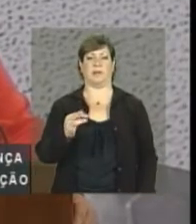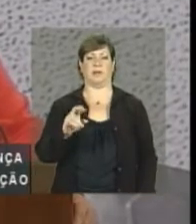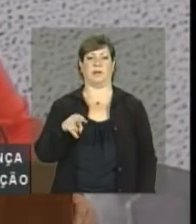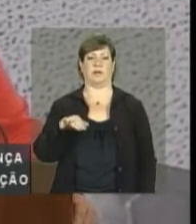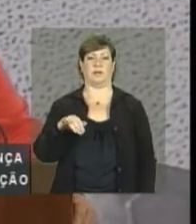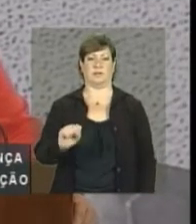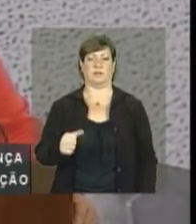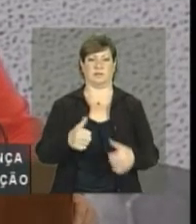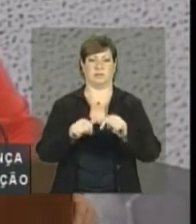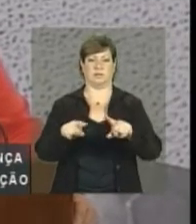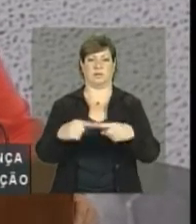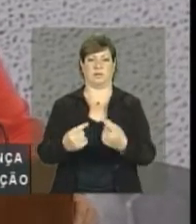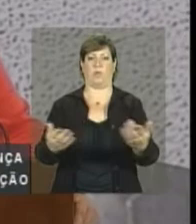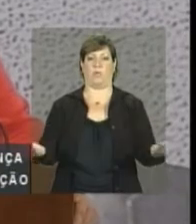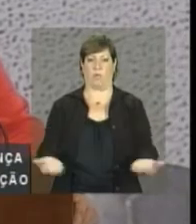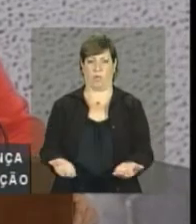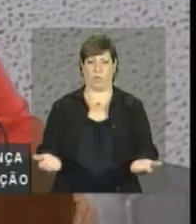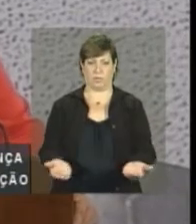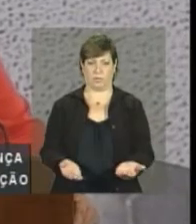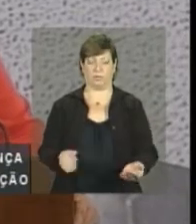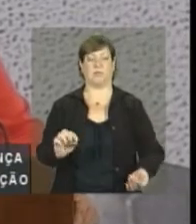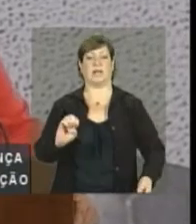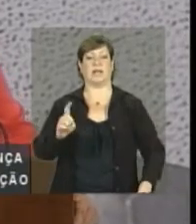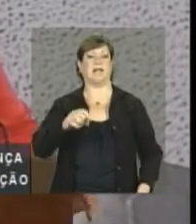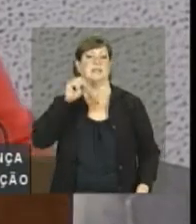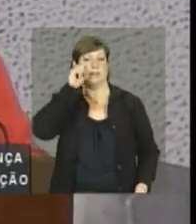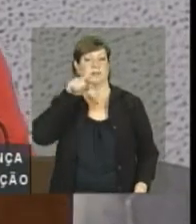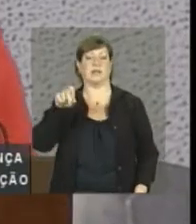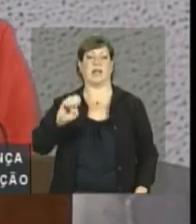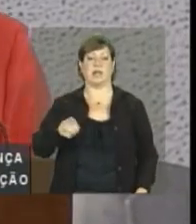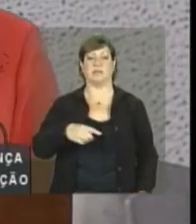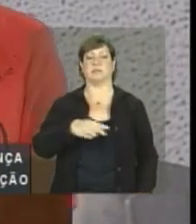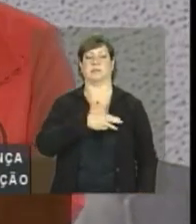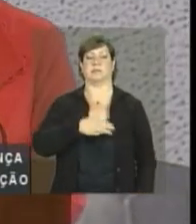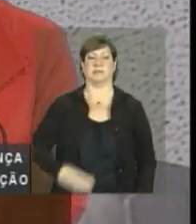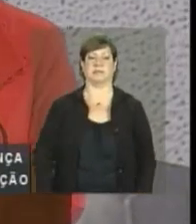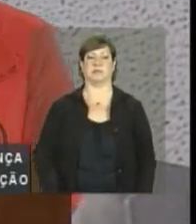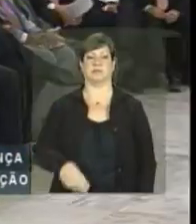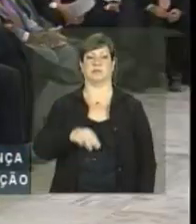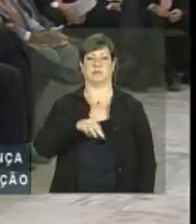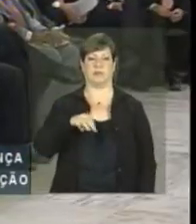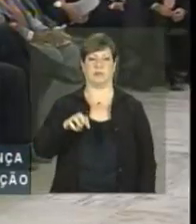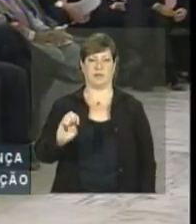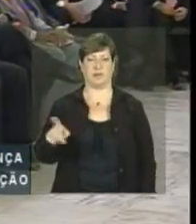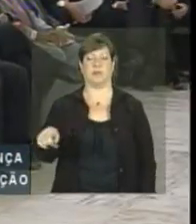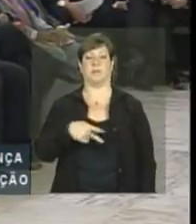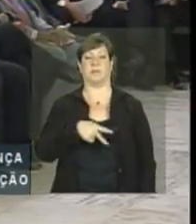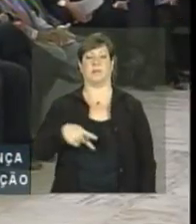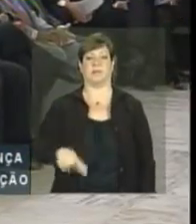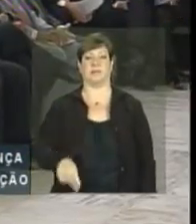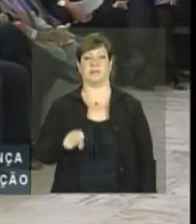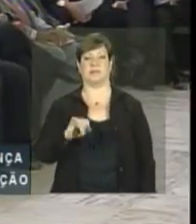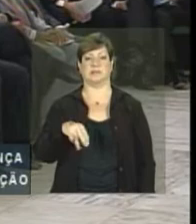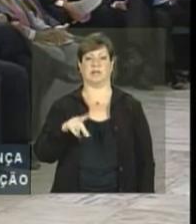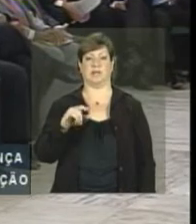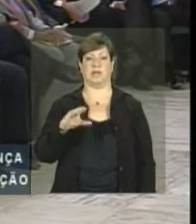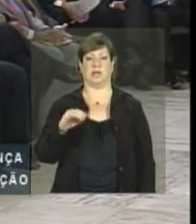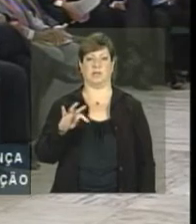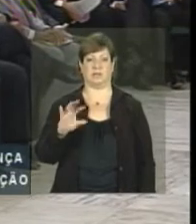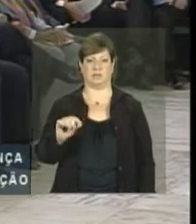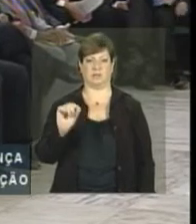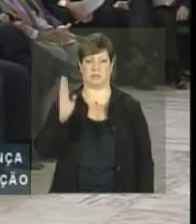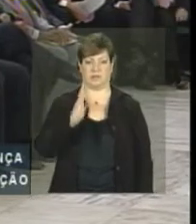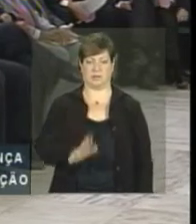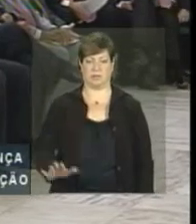presentes. O ex-senador, ex-ministro de Minas e Energia, presidente do Sindicato Nacional da Indústria